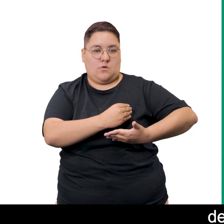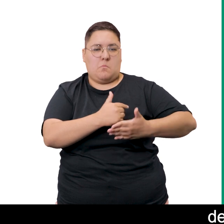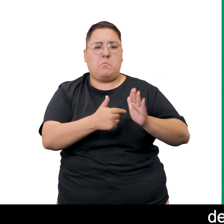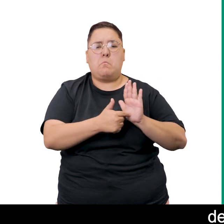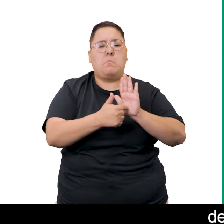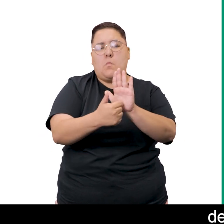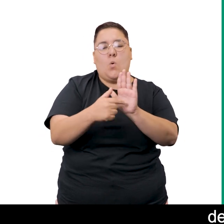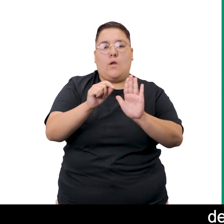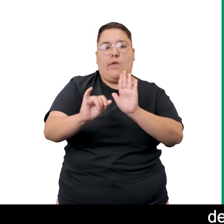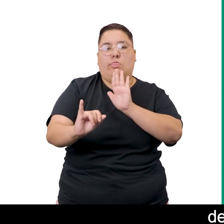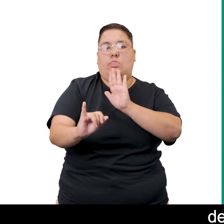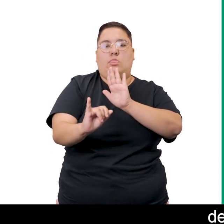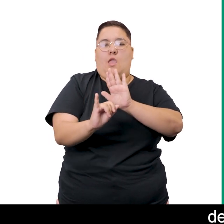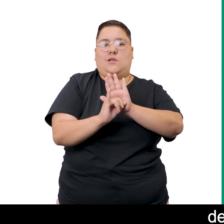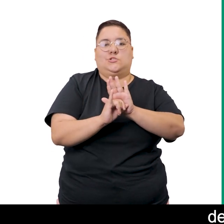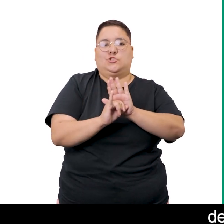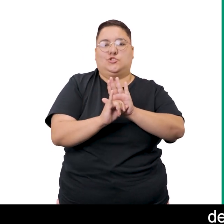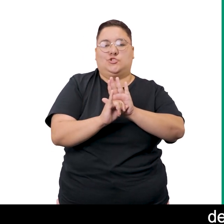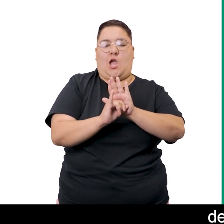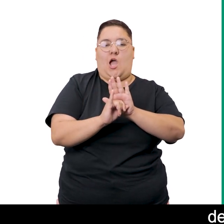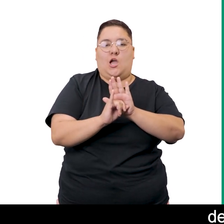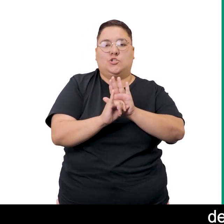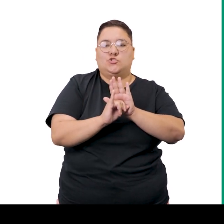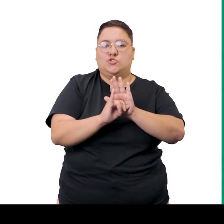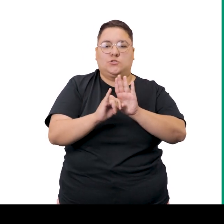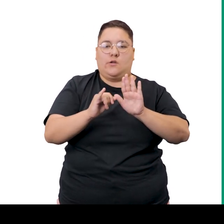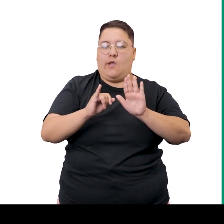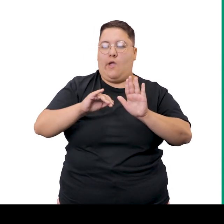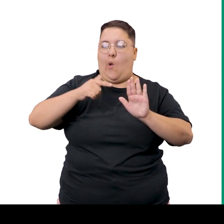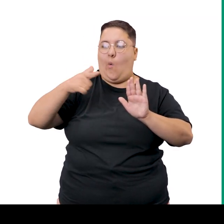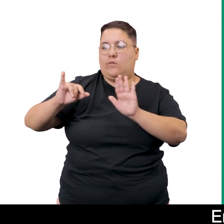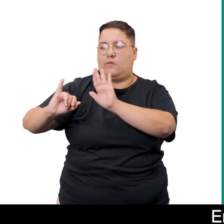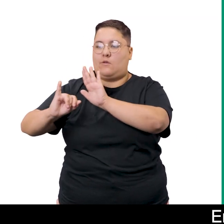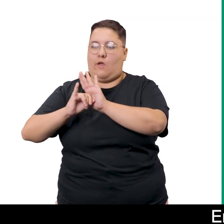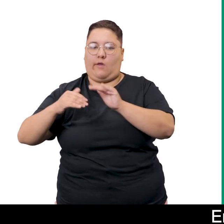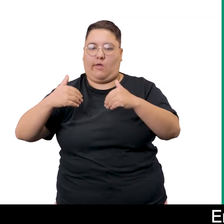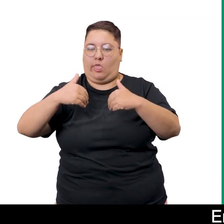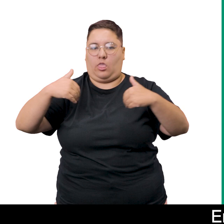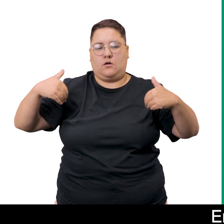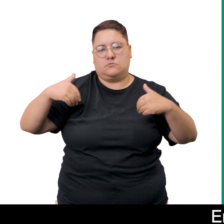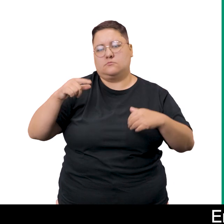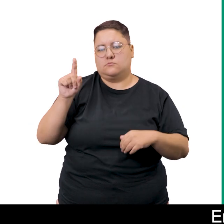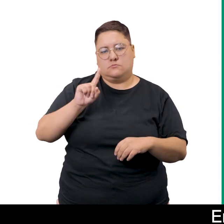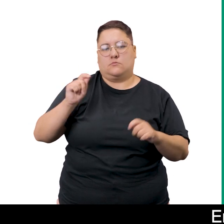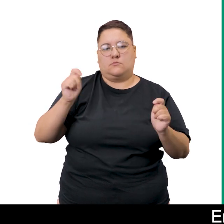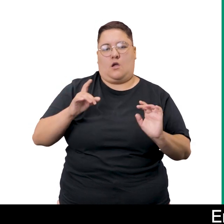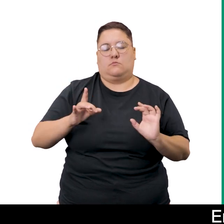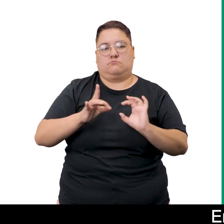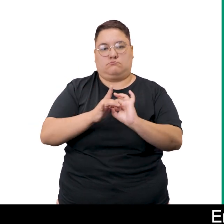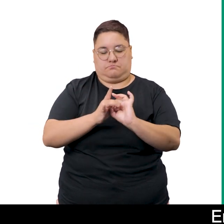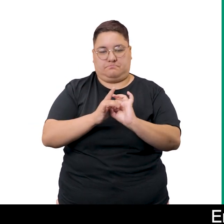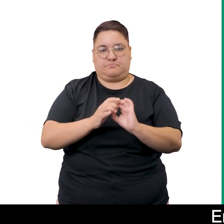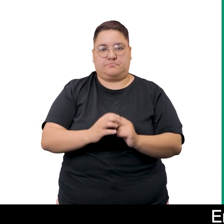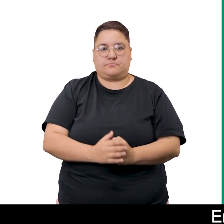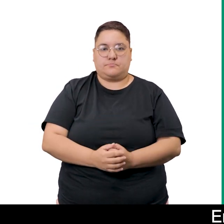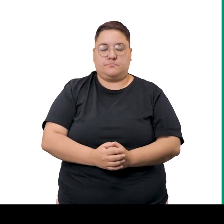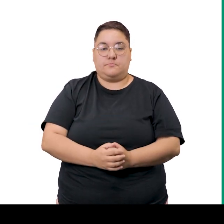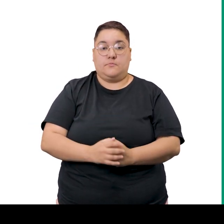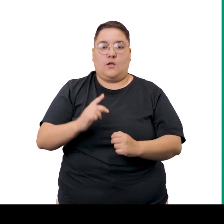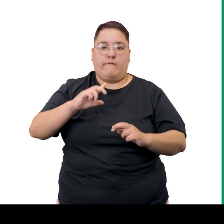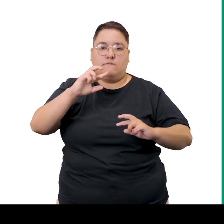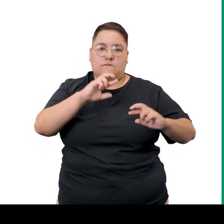uma identidade não exclui a assimilação de outra. Em um momento de revisionismo de sua própria